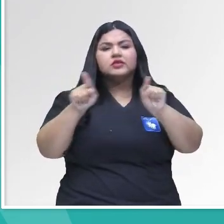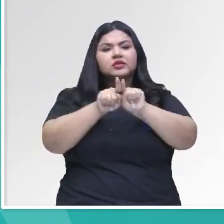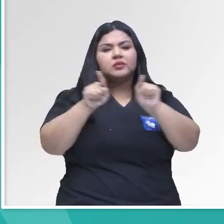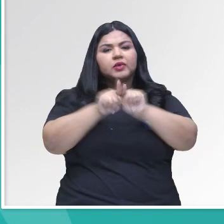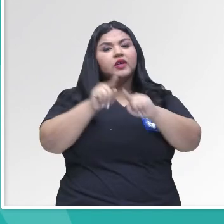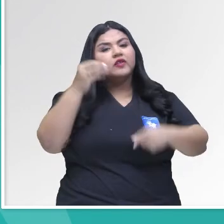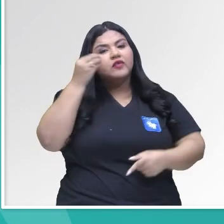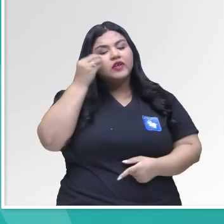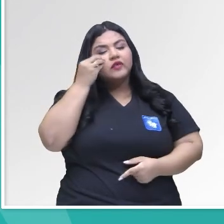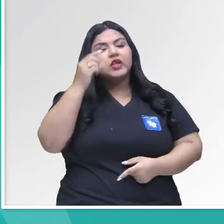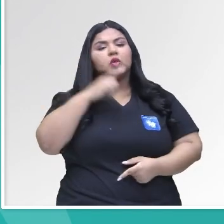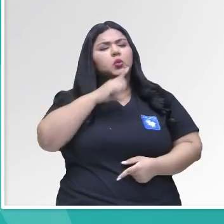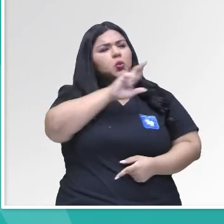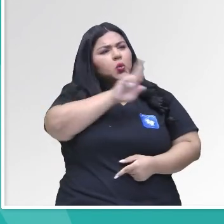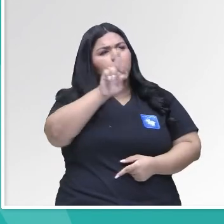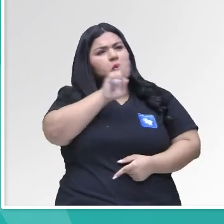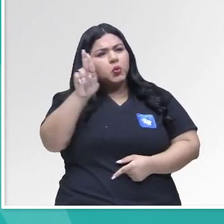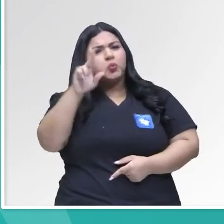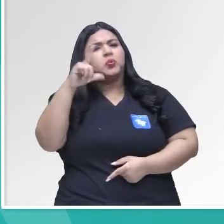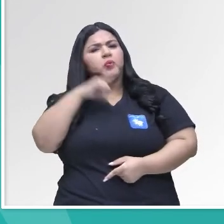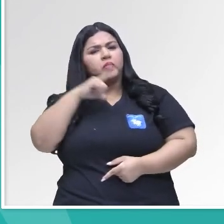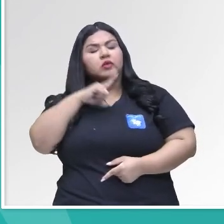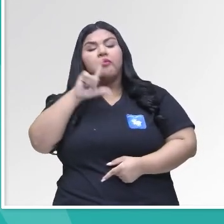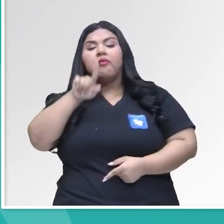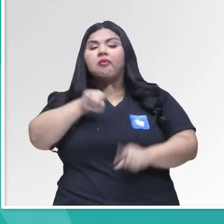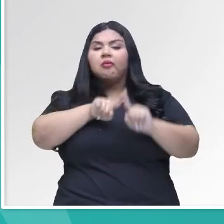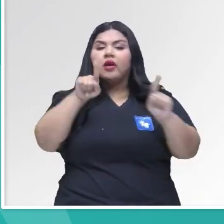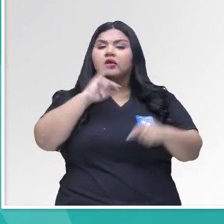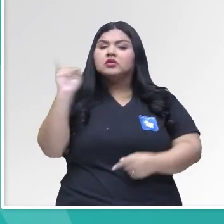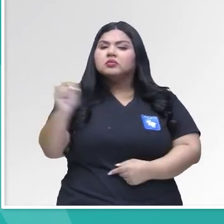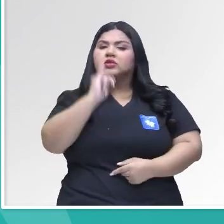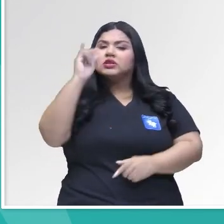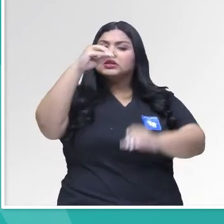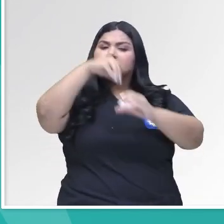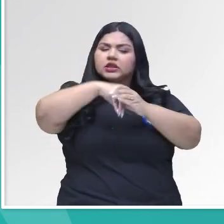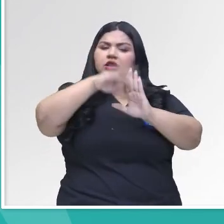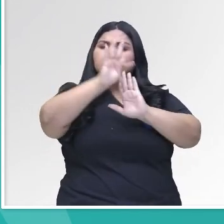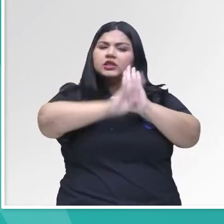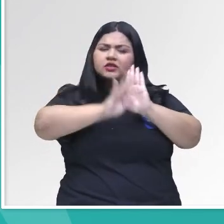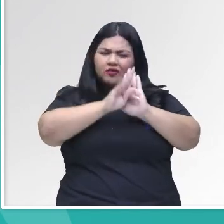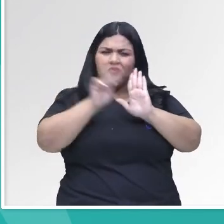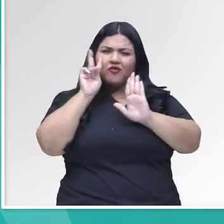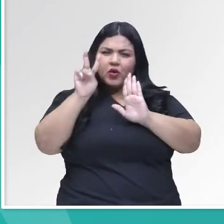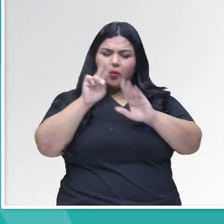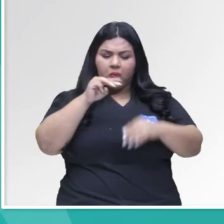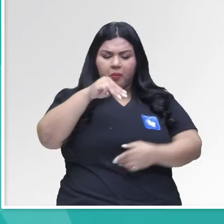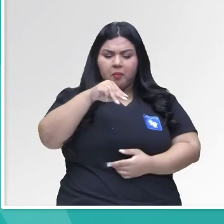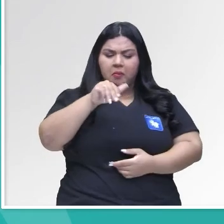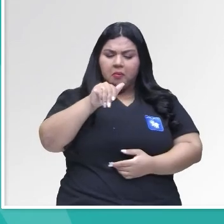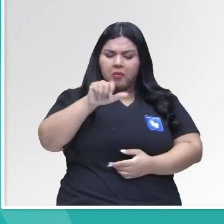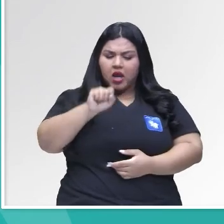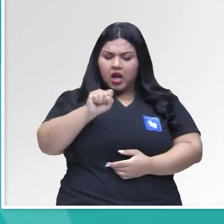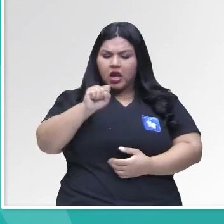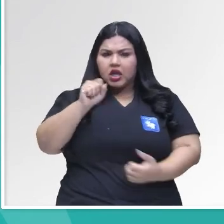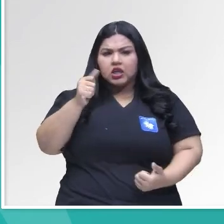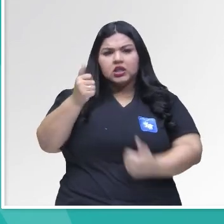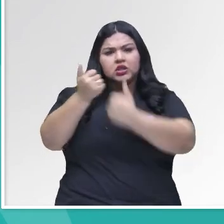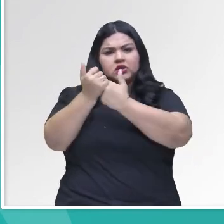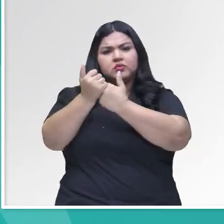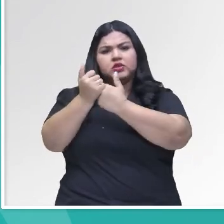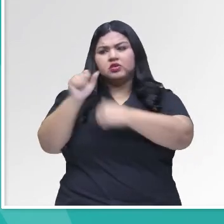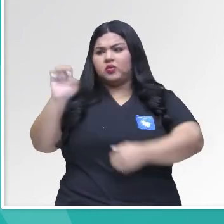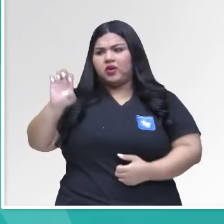Tudo recebe um nome, tá bom? Agora é muito importante que você entenda dentro do texto. Você viu que o mais foi assumindo o valor do